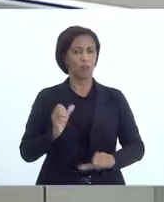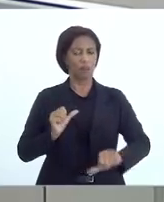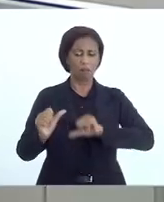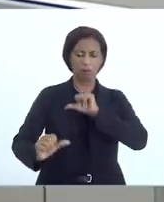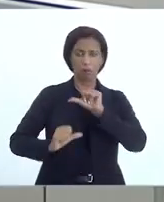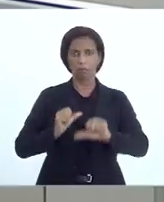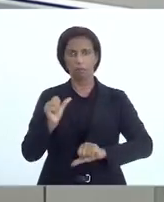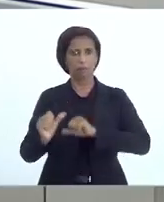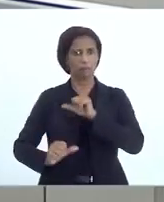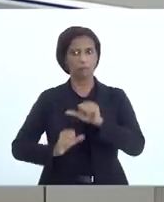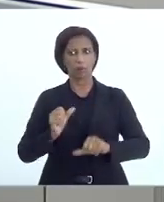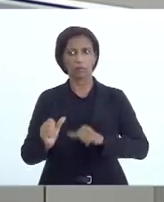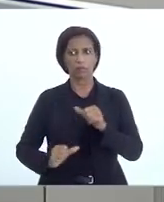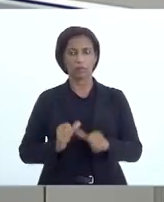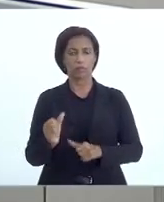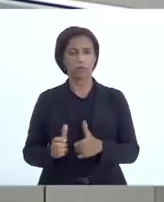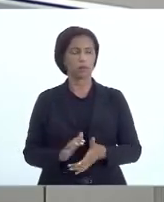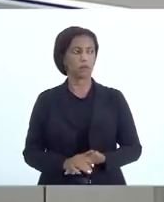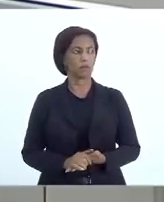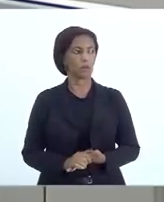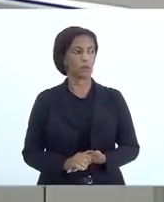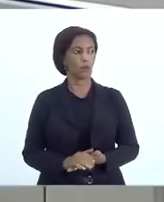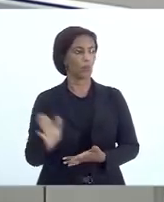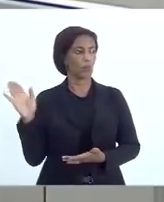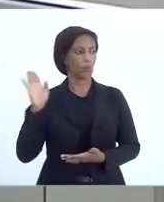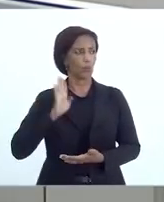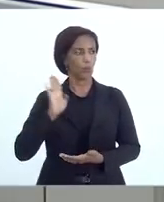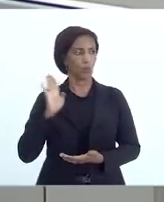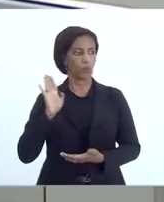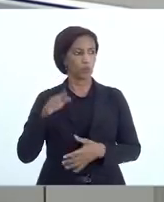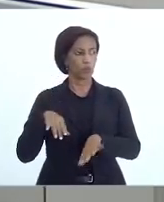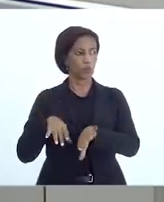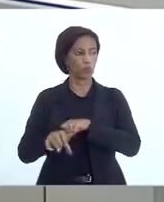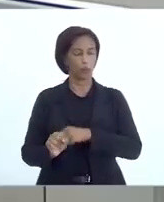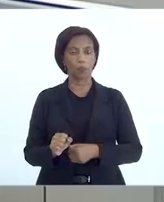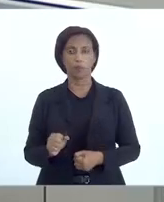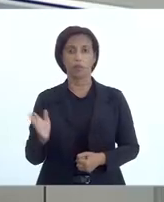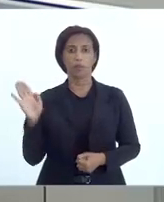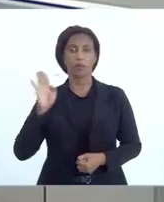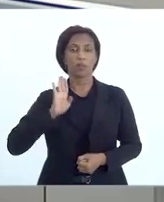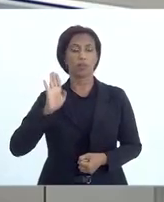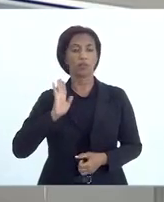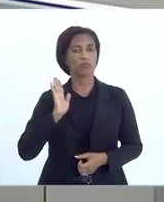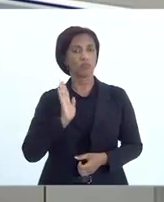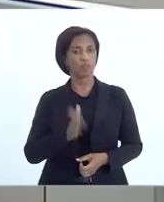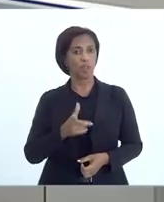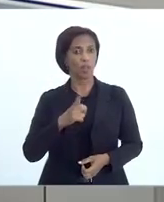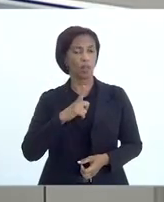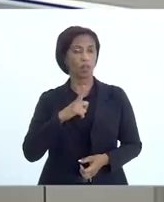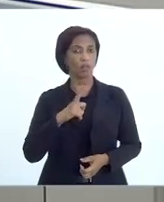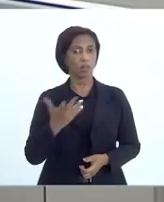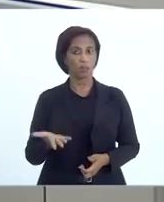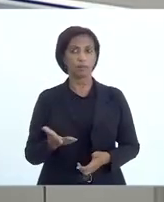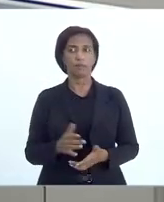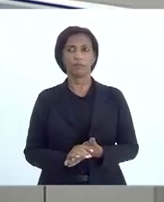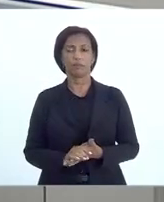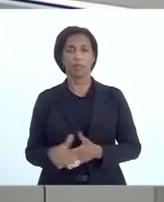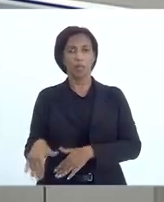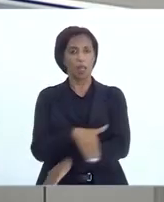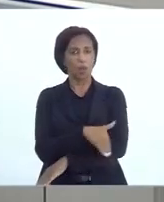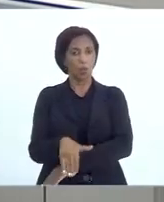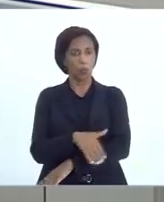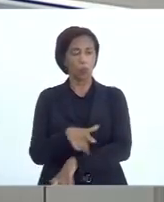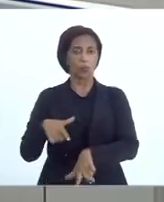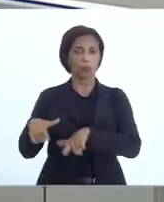ficar cada hora colocando um candidato lá no curso formação e candidatos que bom então Inclusive inclusive